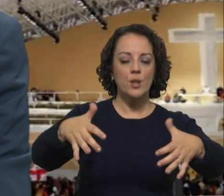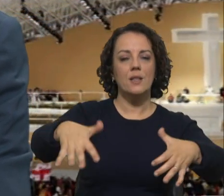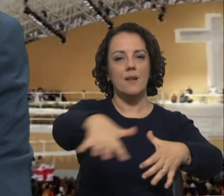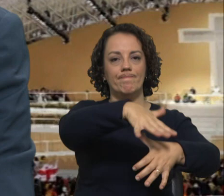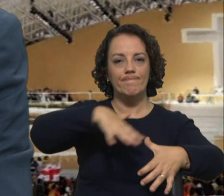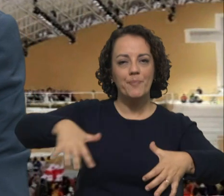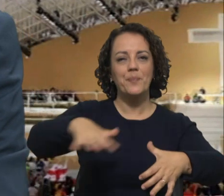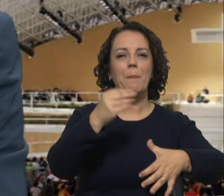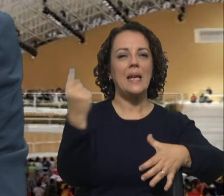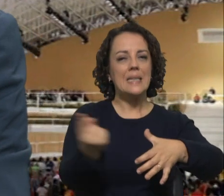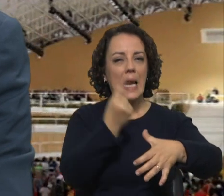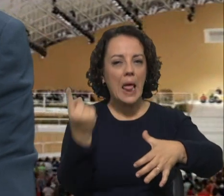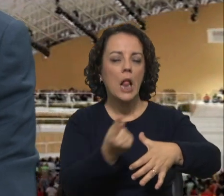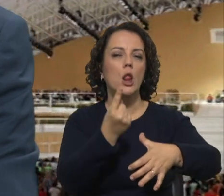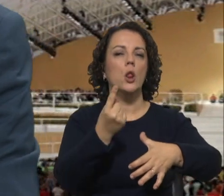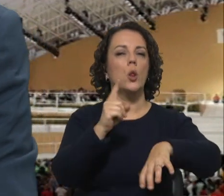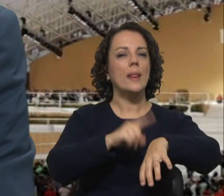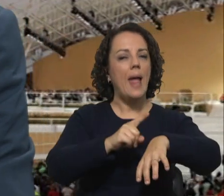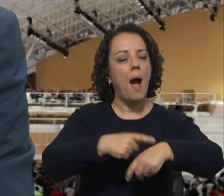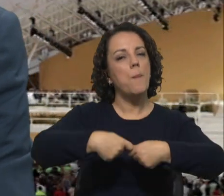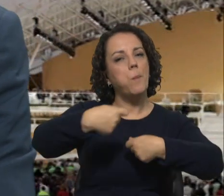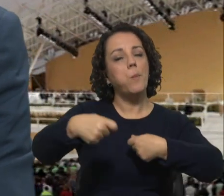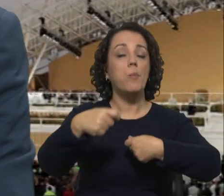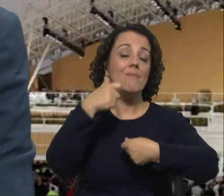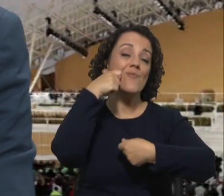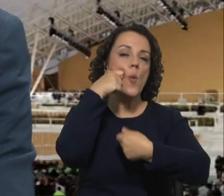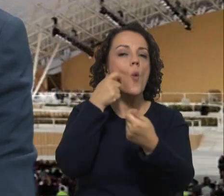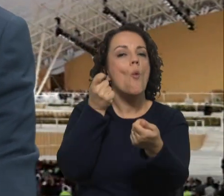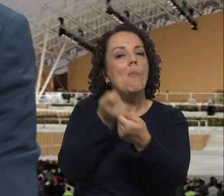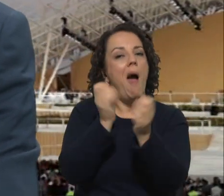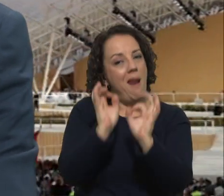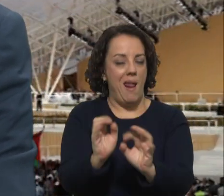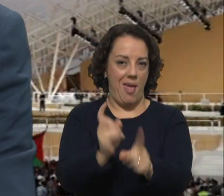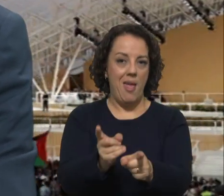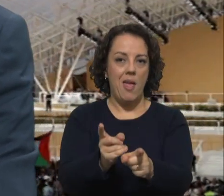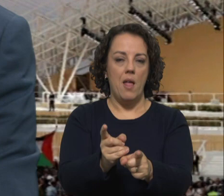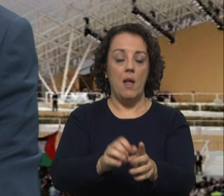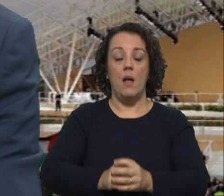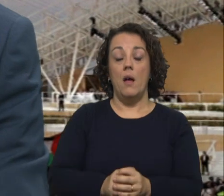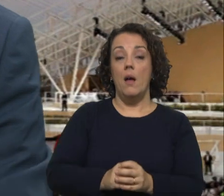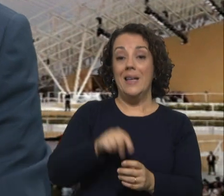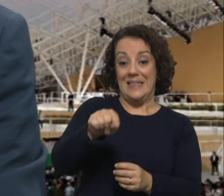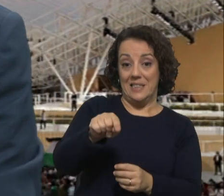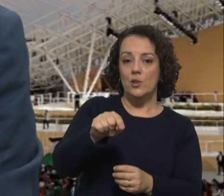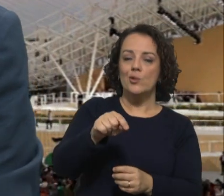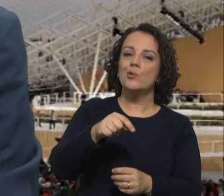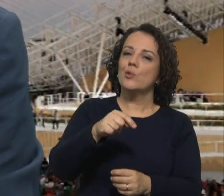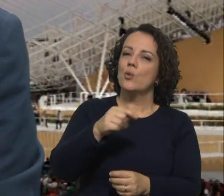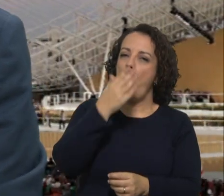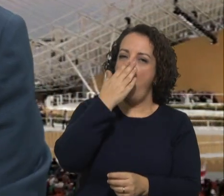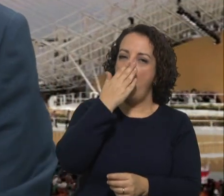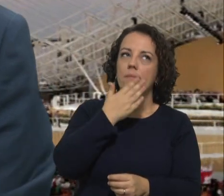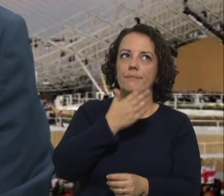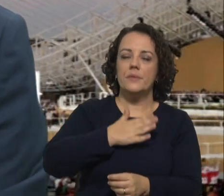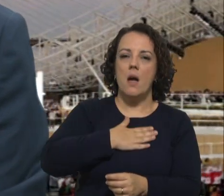mais lento, mais prolongado, mais humano nesse sentido, não é? Eu creio que isso também é um